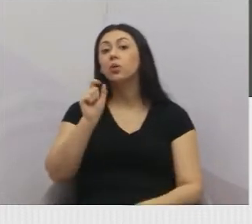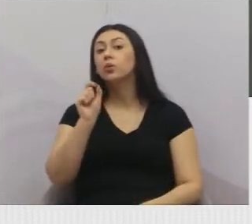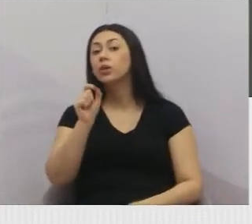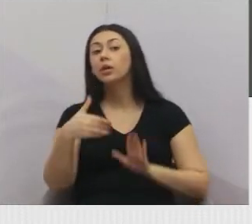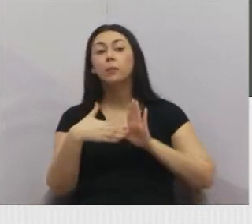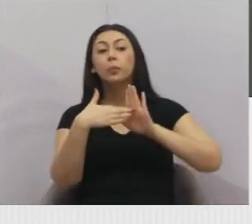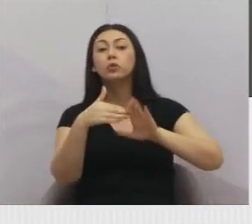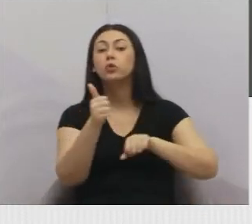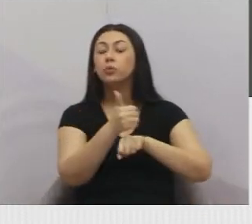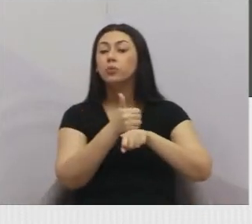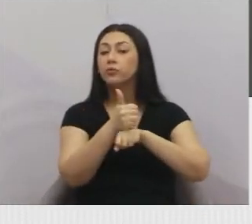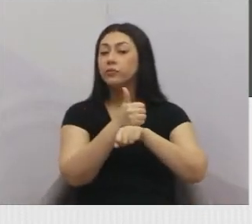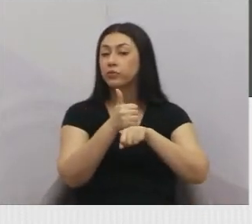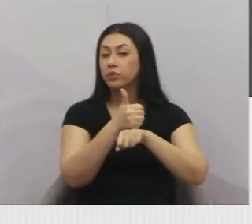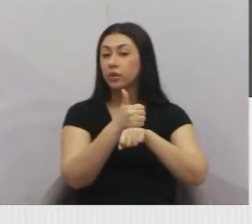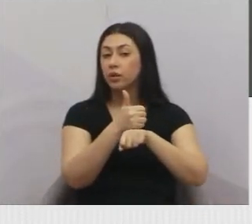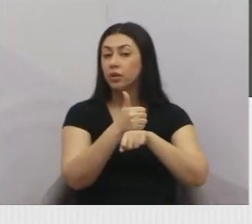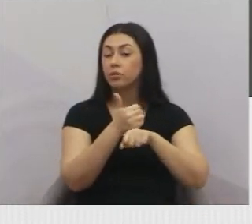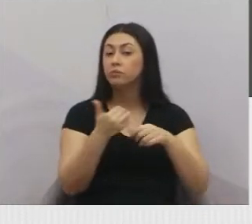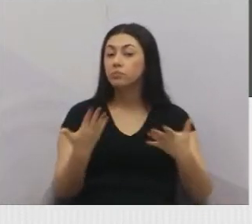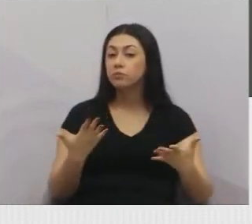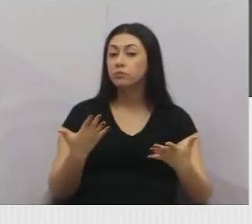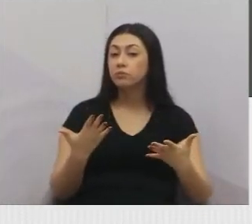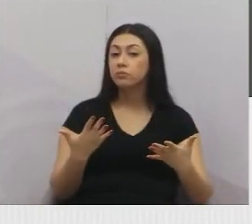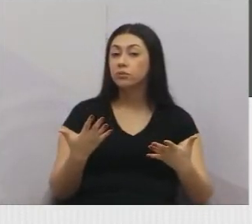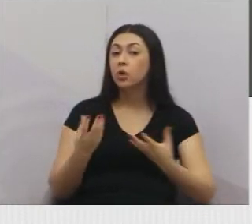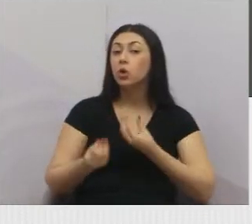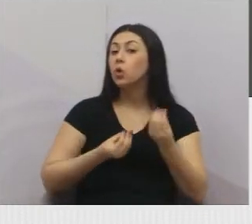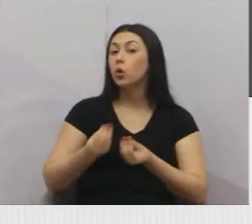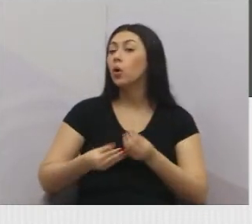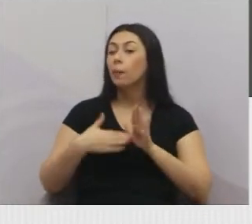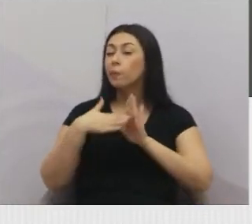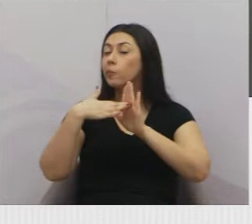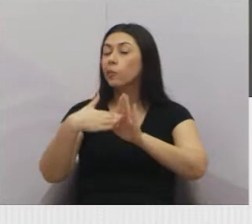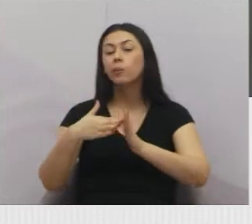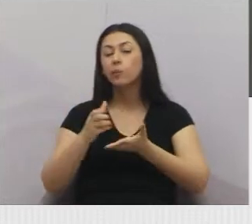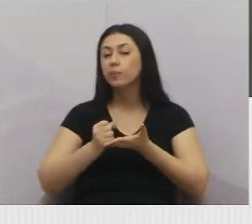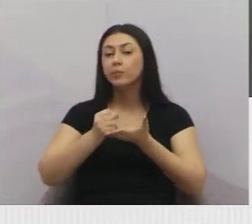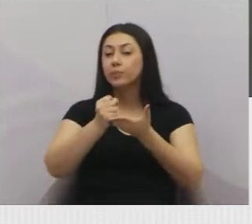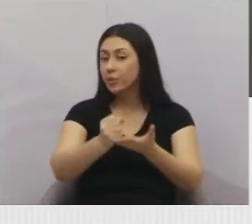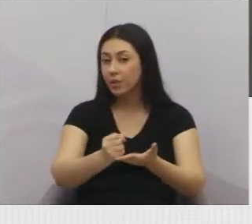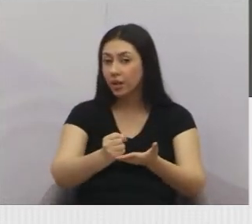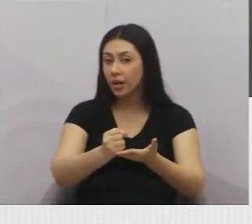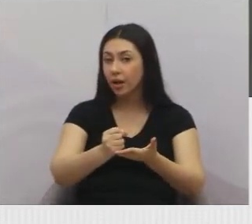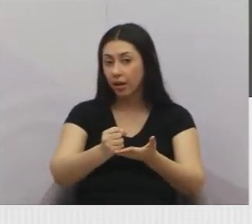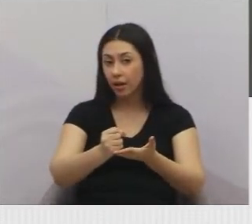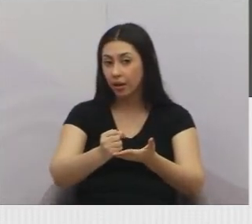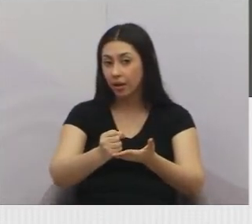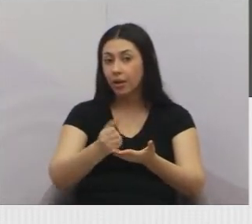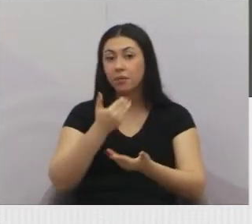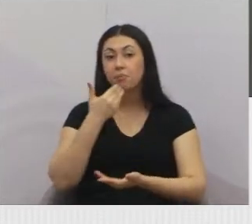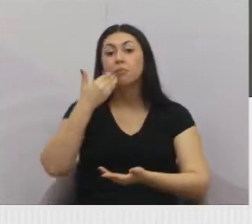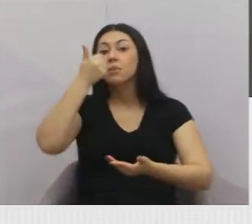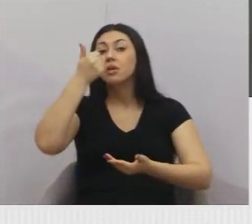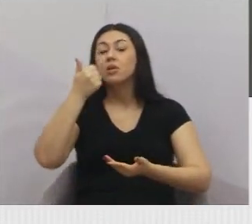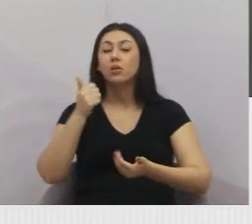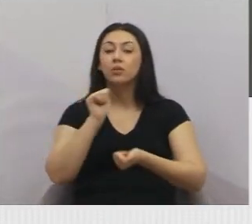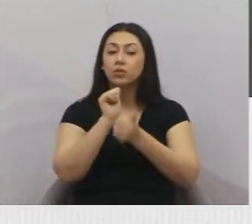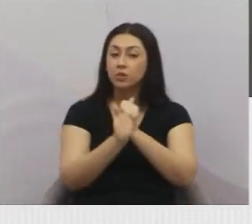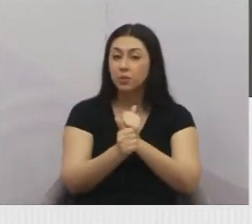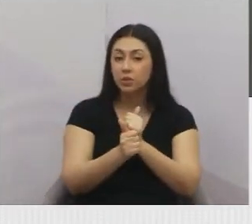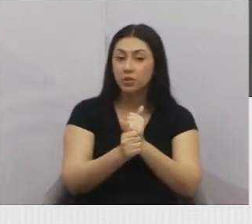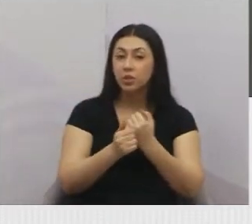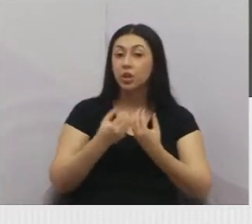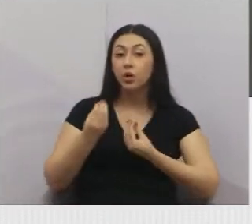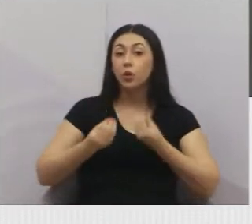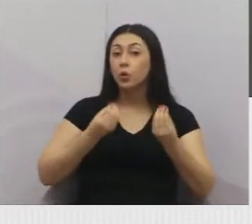profissionais que estão trabalhando, o que que nós vamos fazer no alto rendimento, o que que nós vamos fazer para massificar as modalidades esportivas,